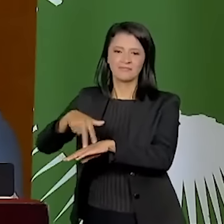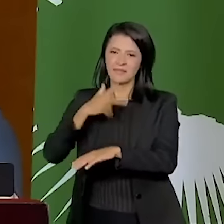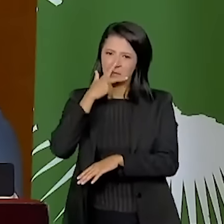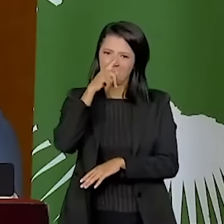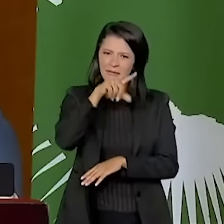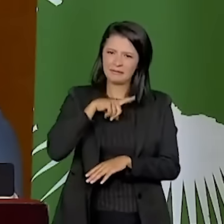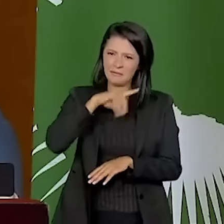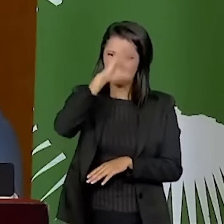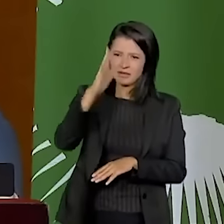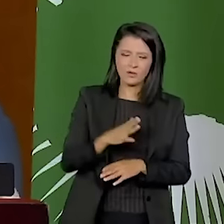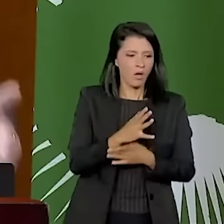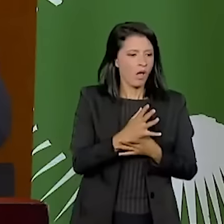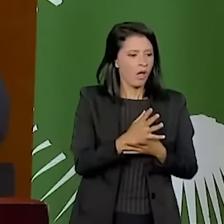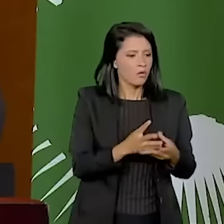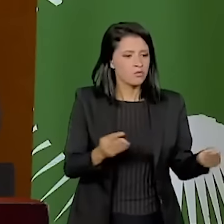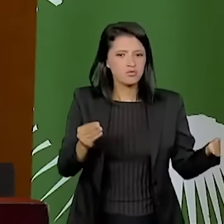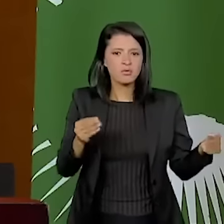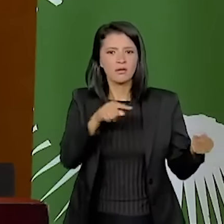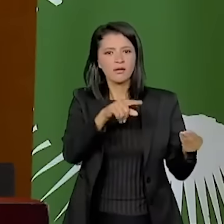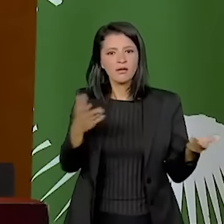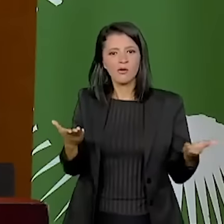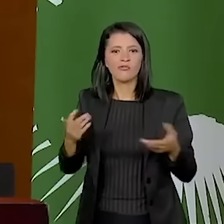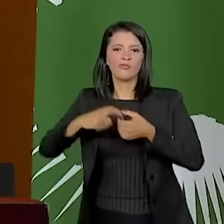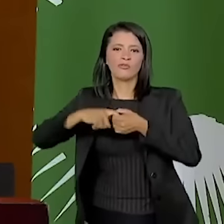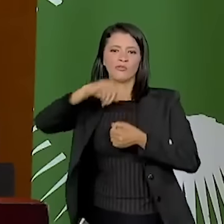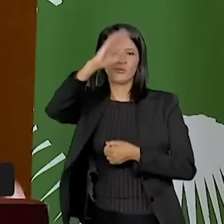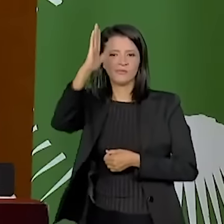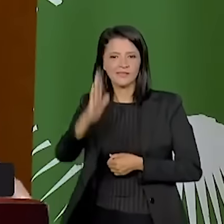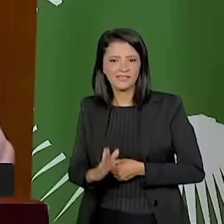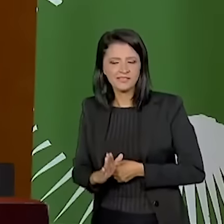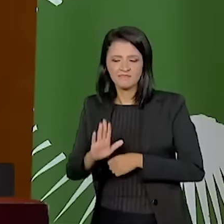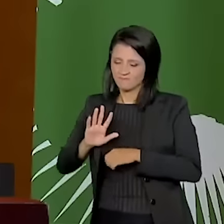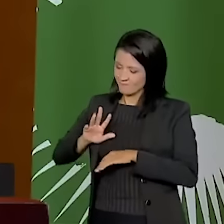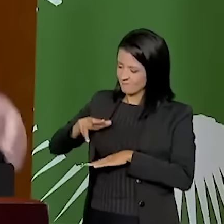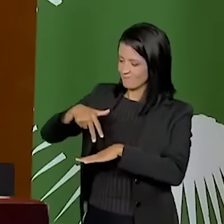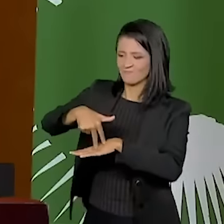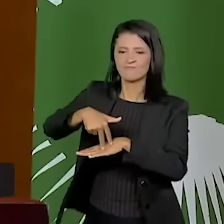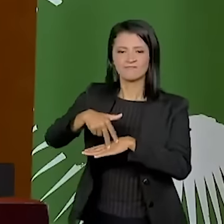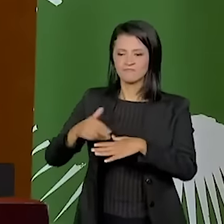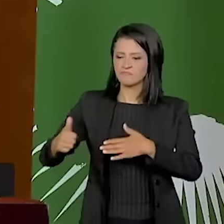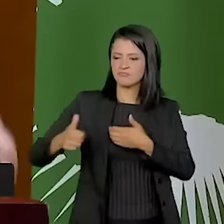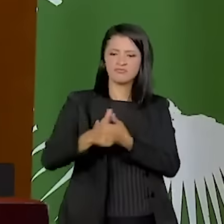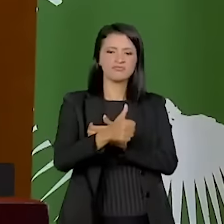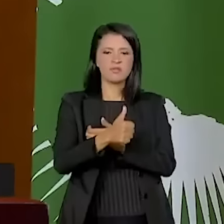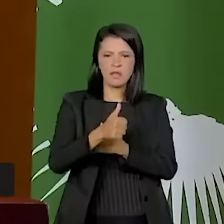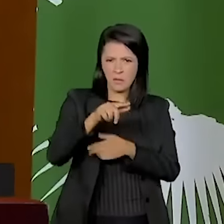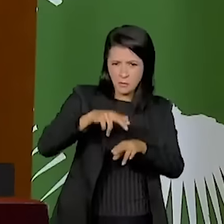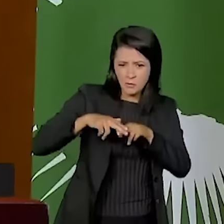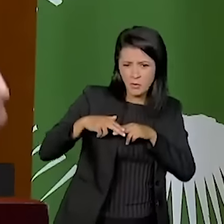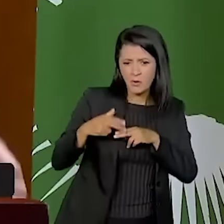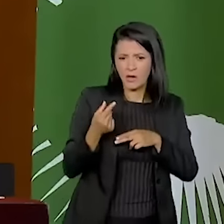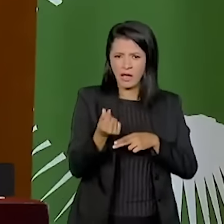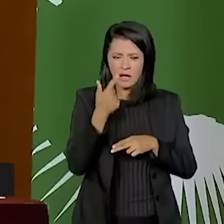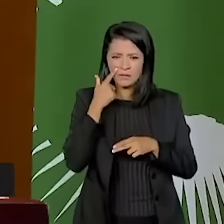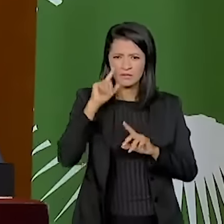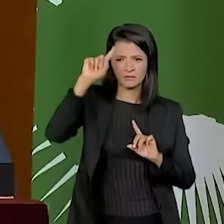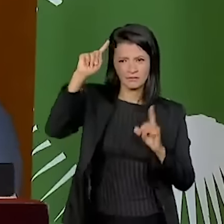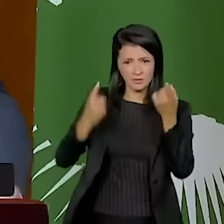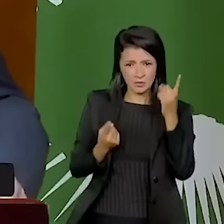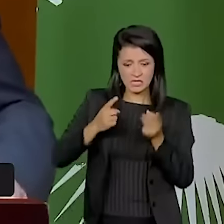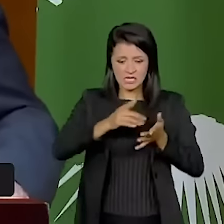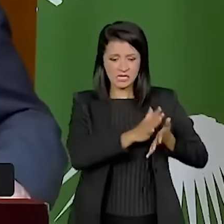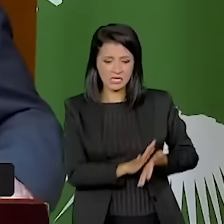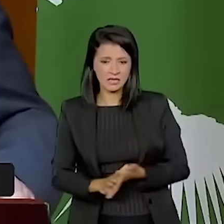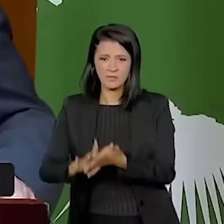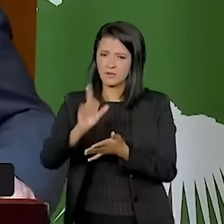tinha desaparecido. E o Brasil voltou, não apenas por causa do samba, não apenas por causa do carnaval,